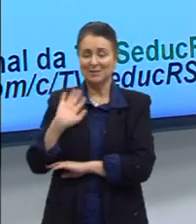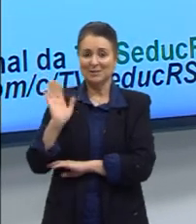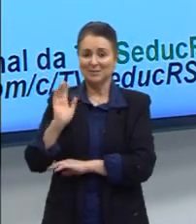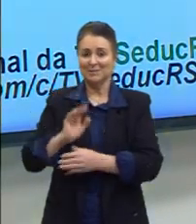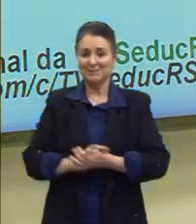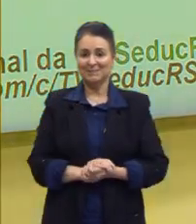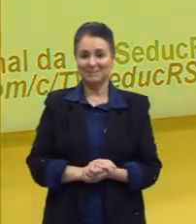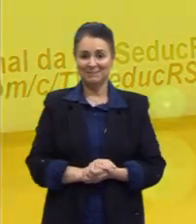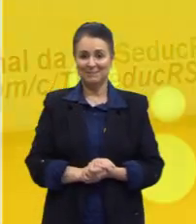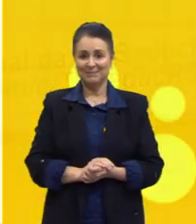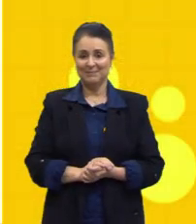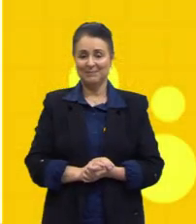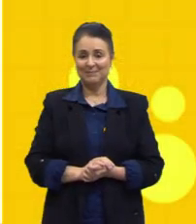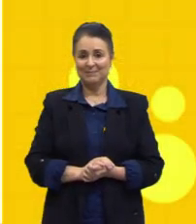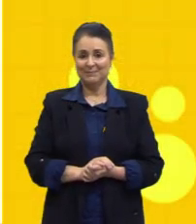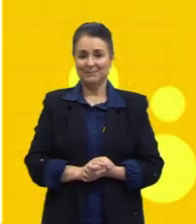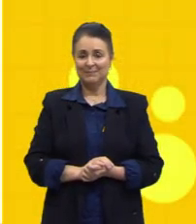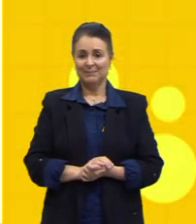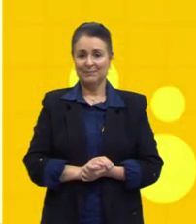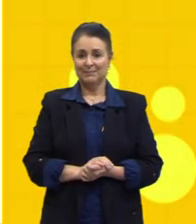Tchau,